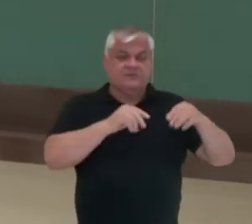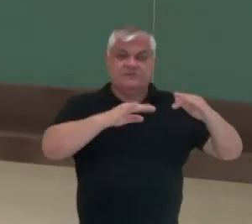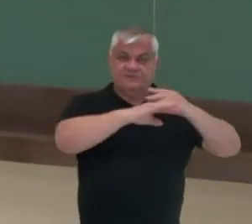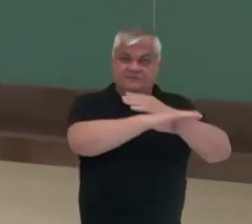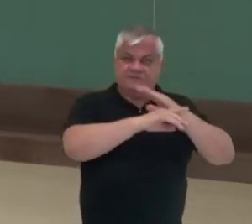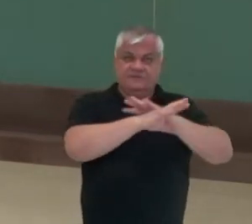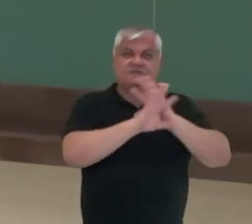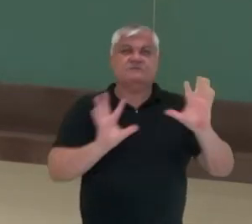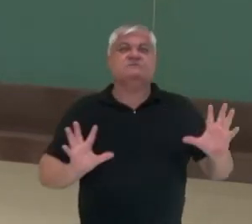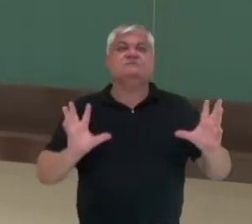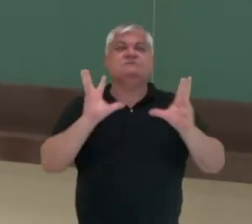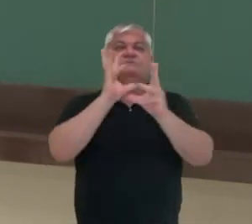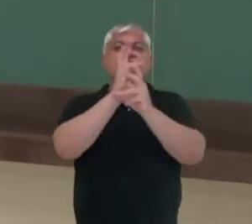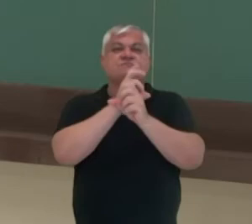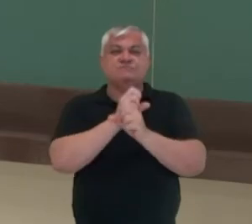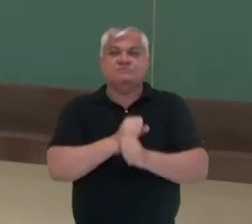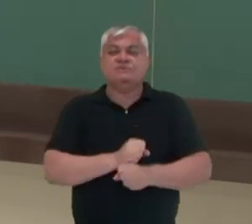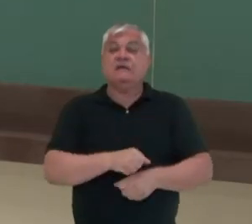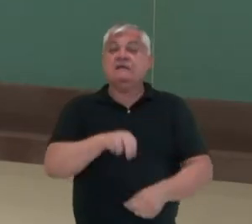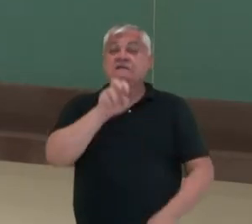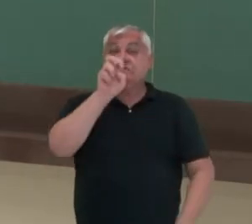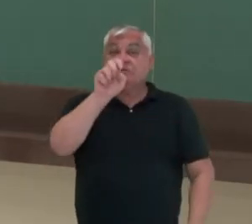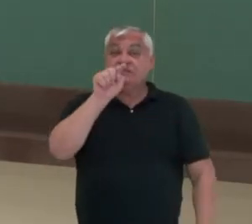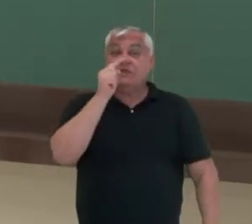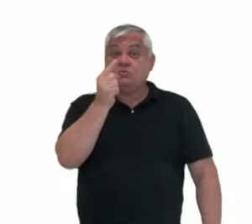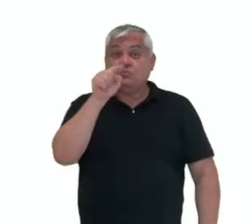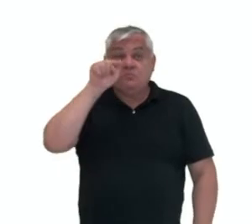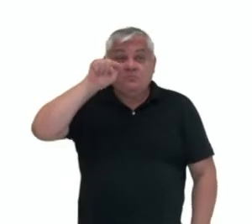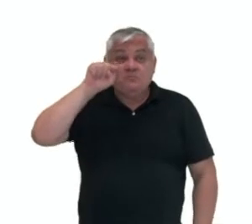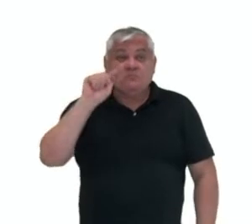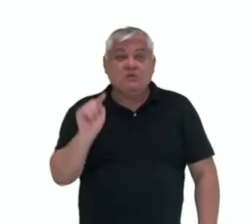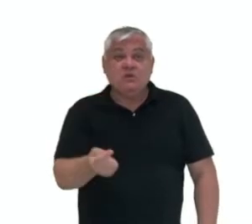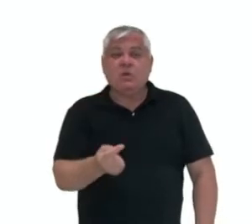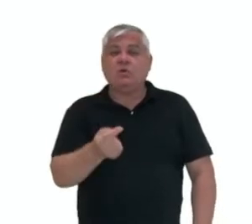isso representa, né? Se a gente tem ali, ó,